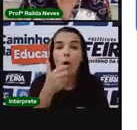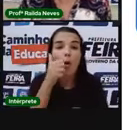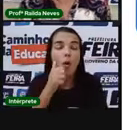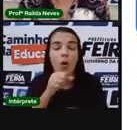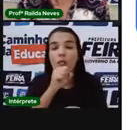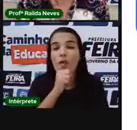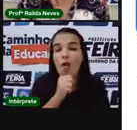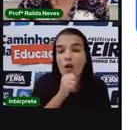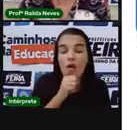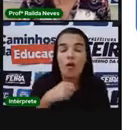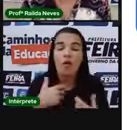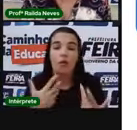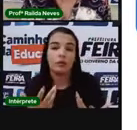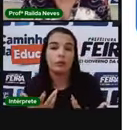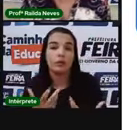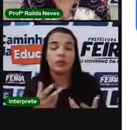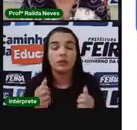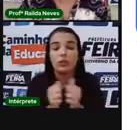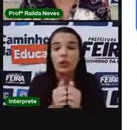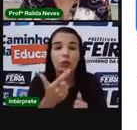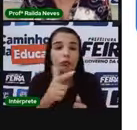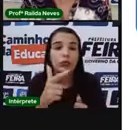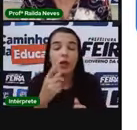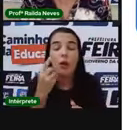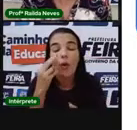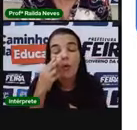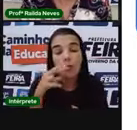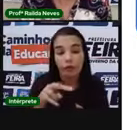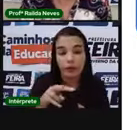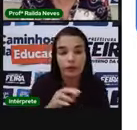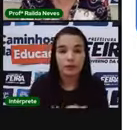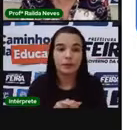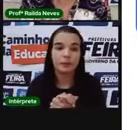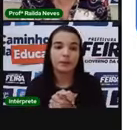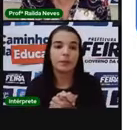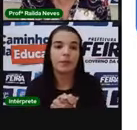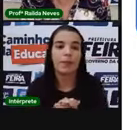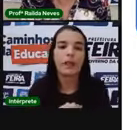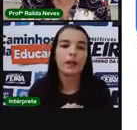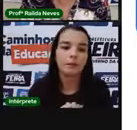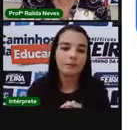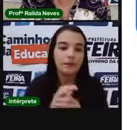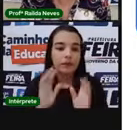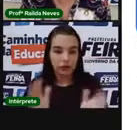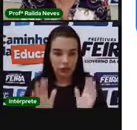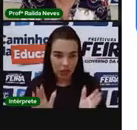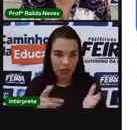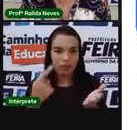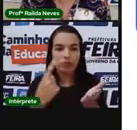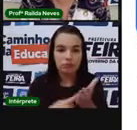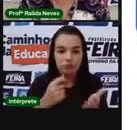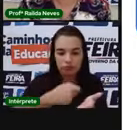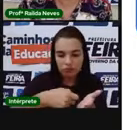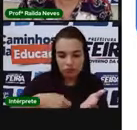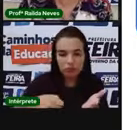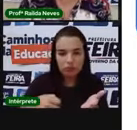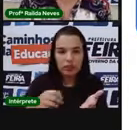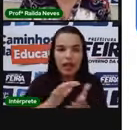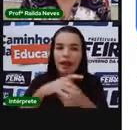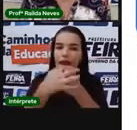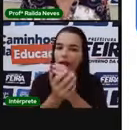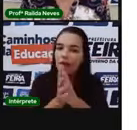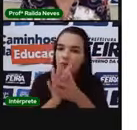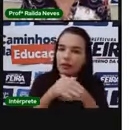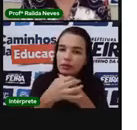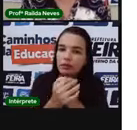Ok? Fica atento para você fazer os seus registros. Já fez aí qual é o meu registro, né? Lavar sempre as mãos e o abraço de longe. Por